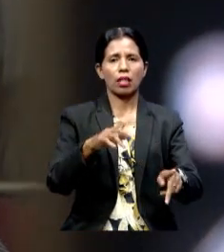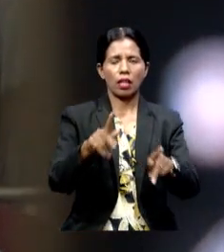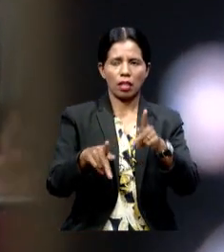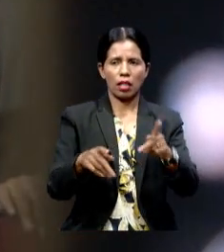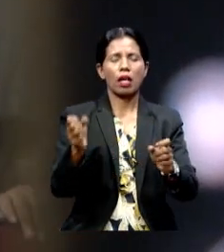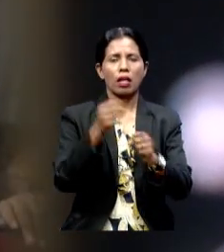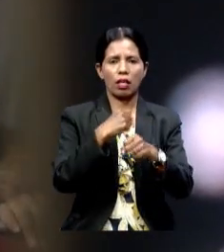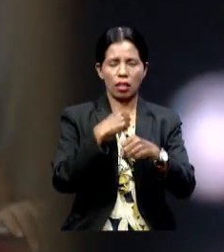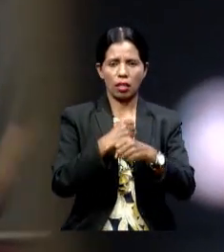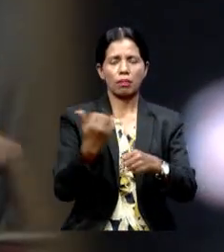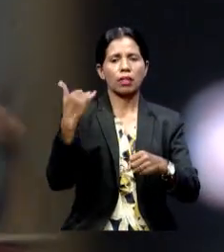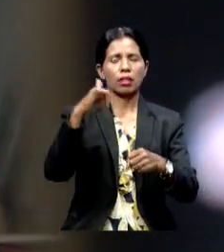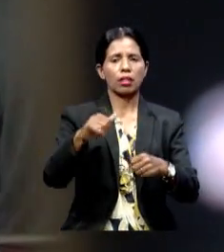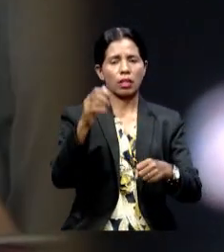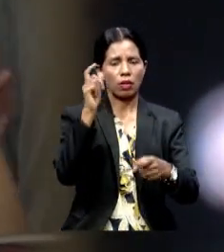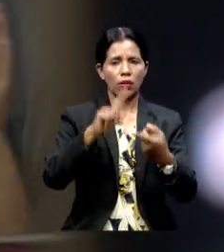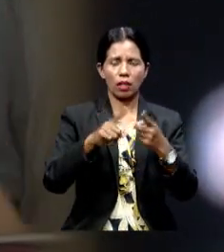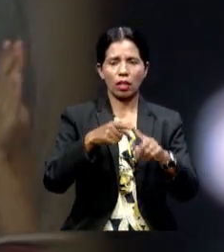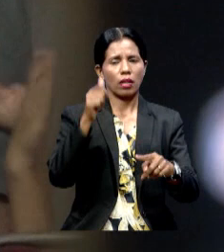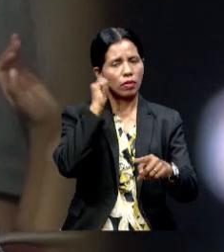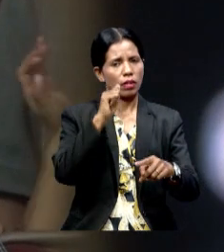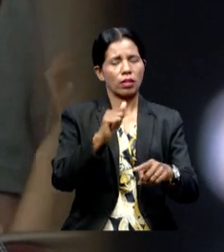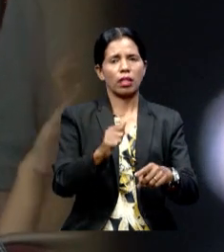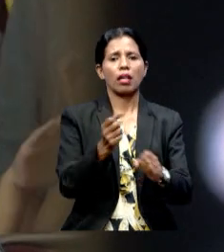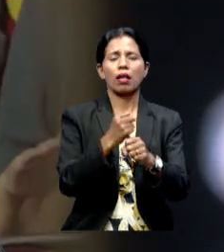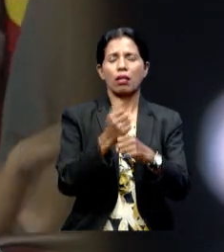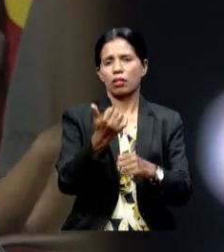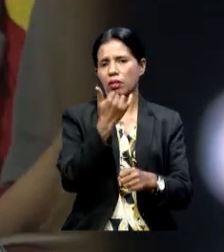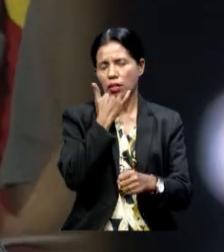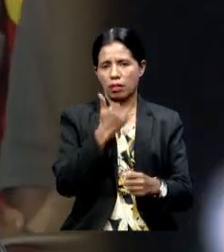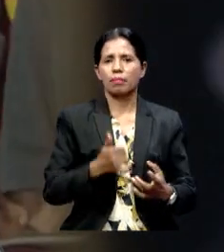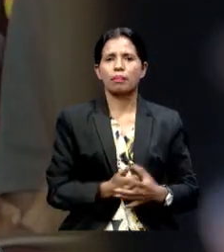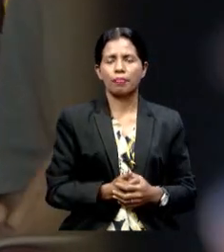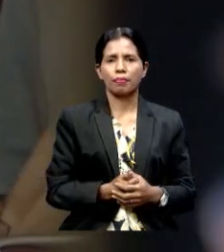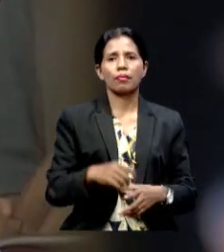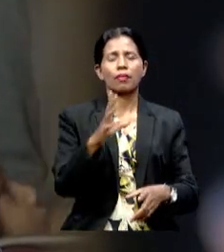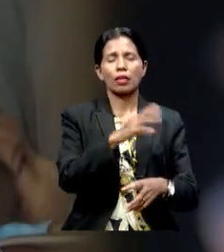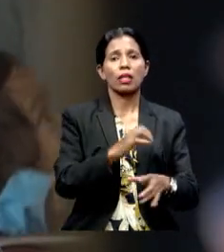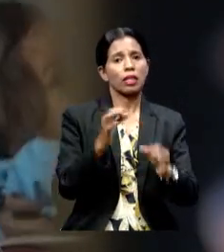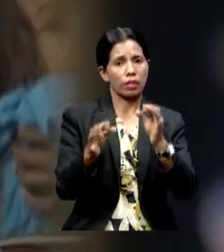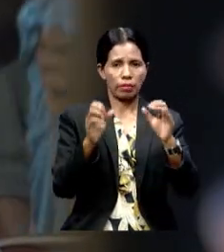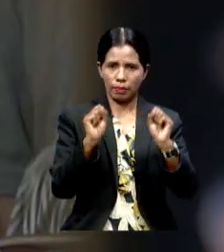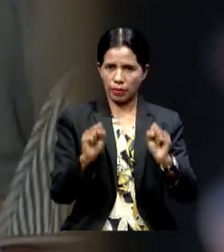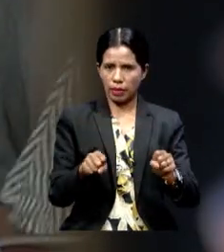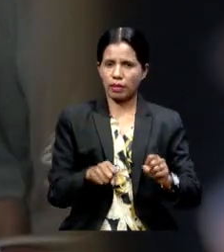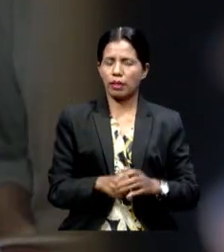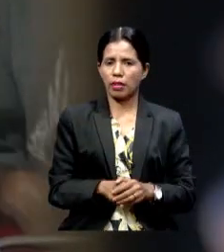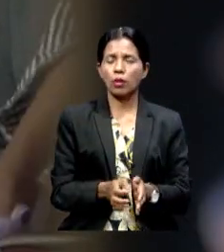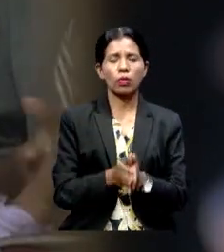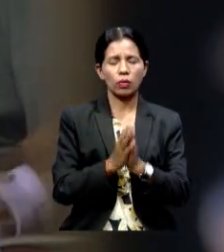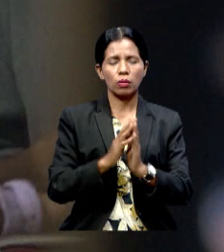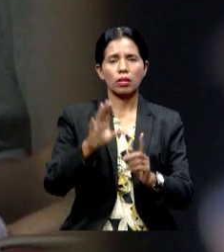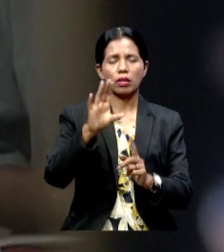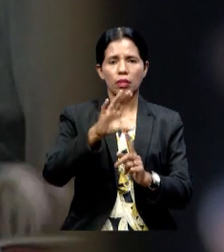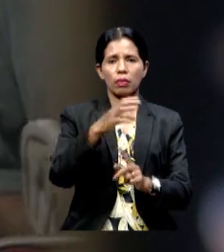itania aline atuação ida nebe maka sala no sebele kare usu ba comandante geral